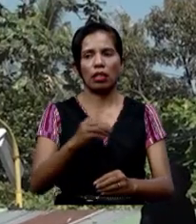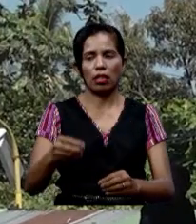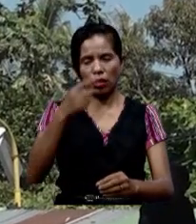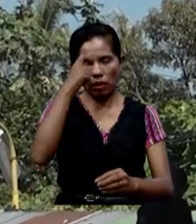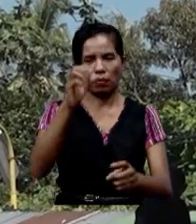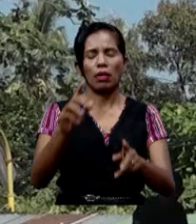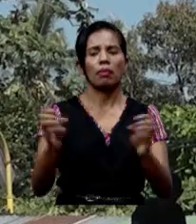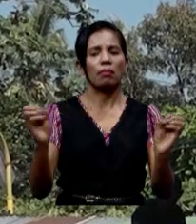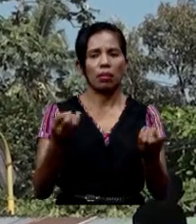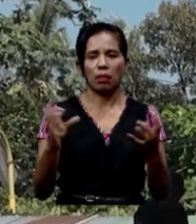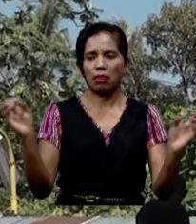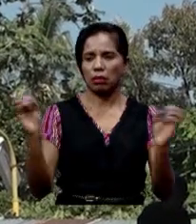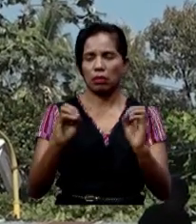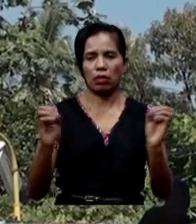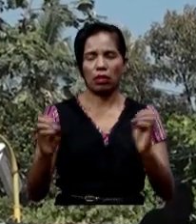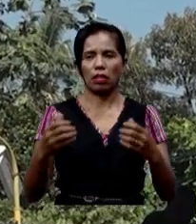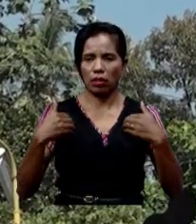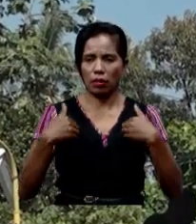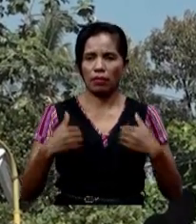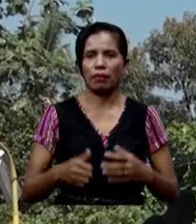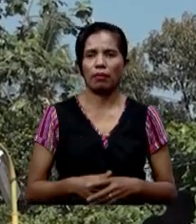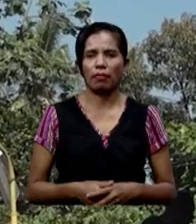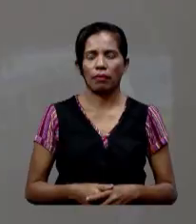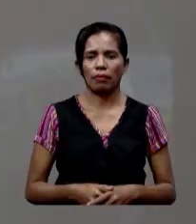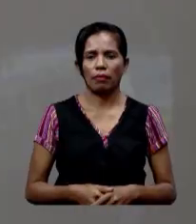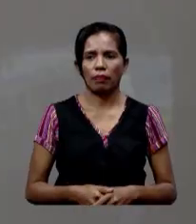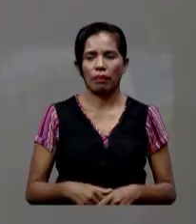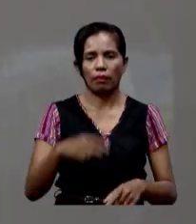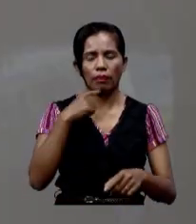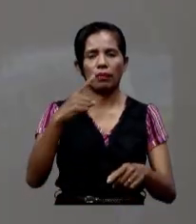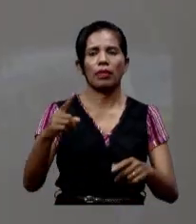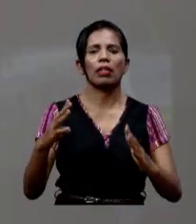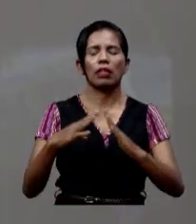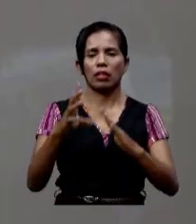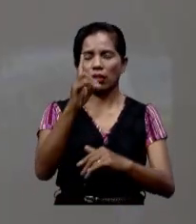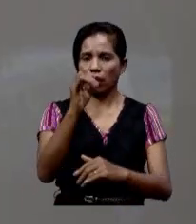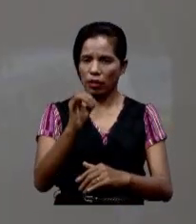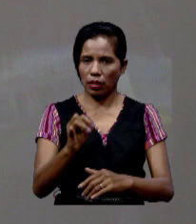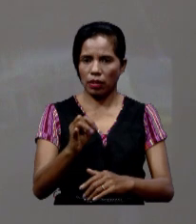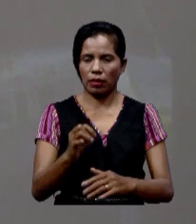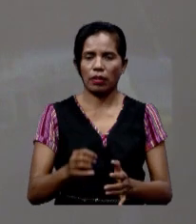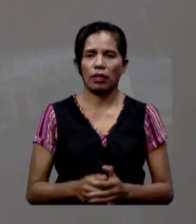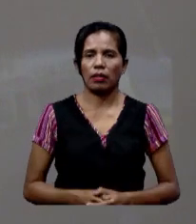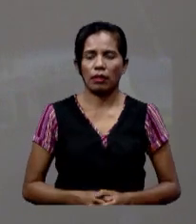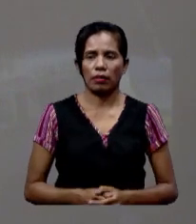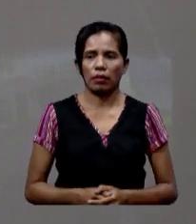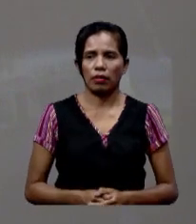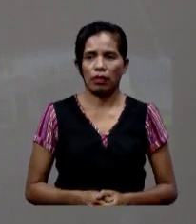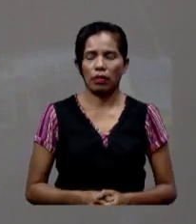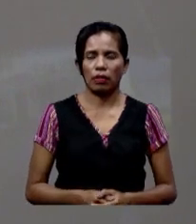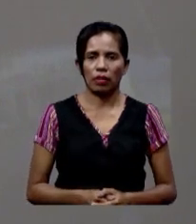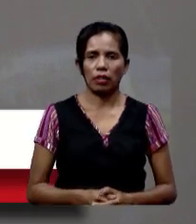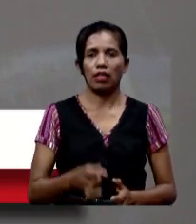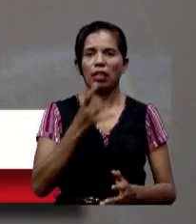barak makla funciona. Sinais de trânsito, Sira, e a capital dele, laran. E a balo que nini